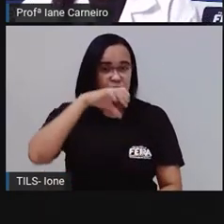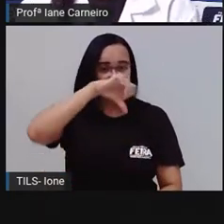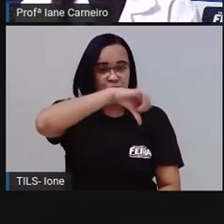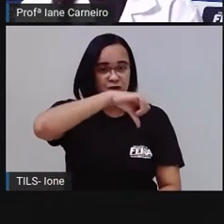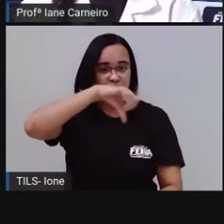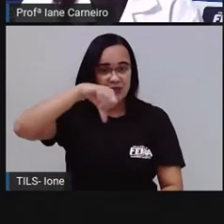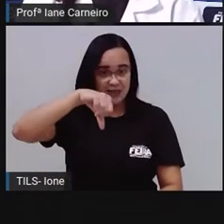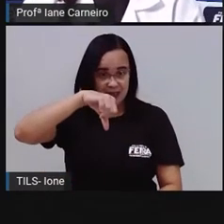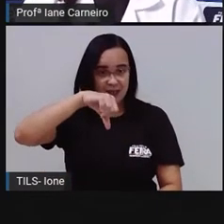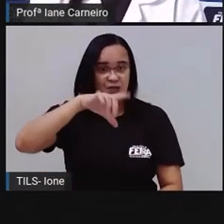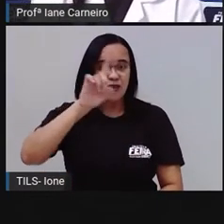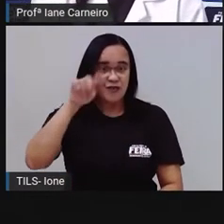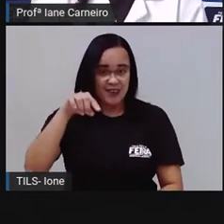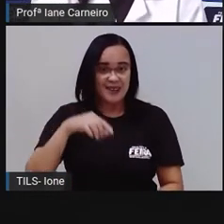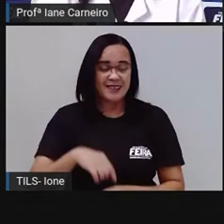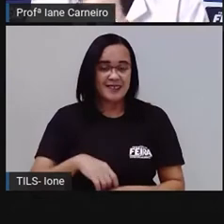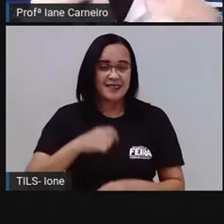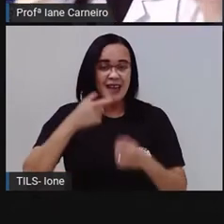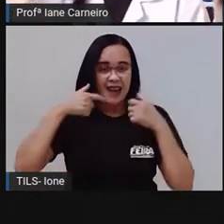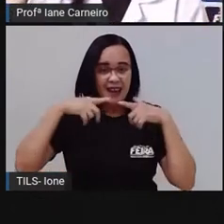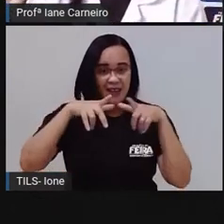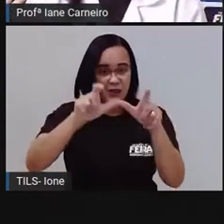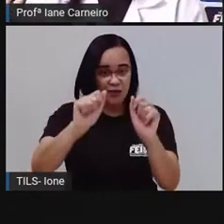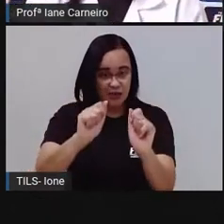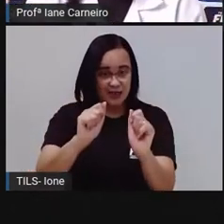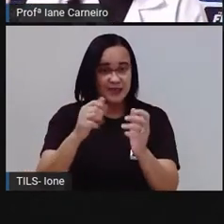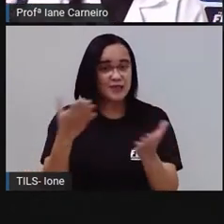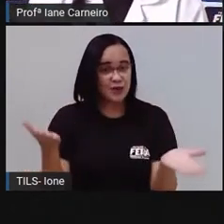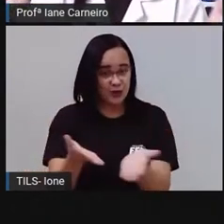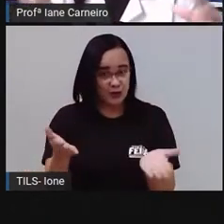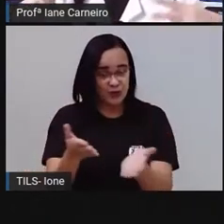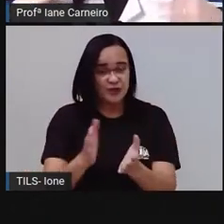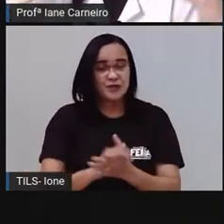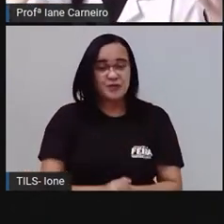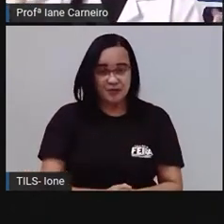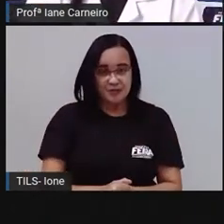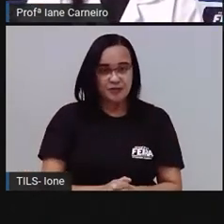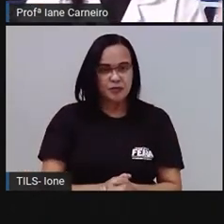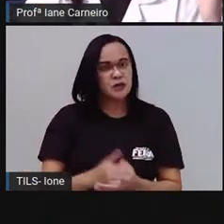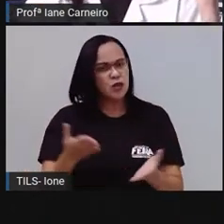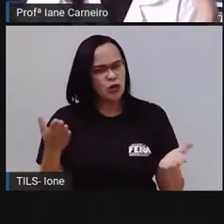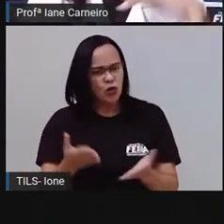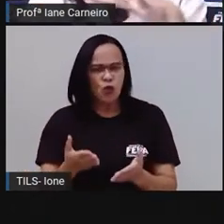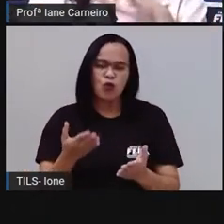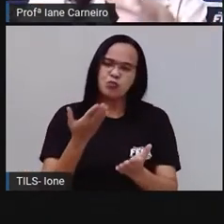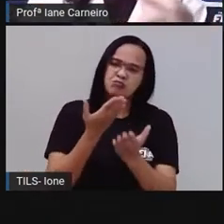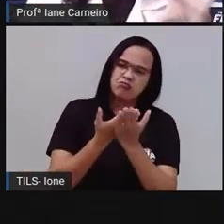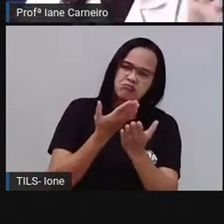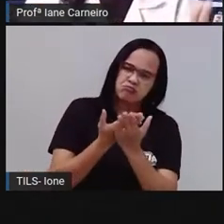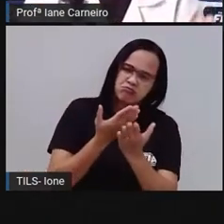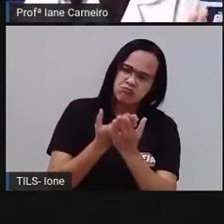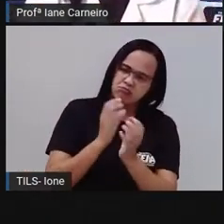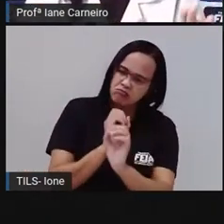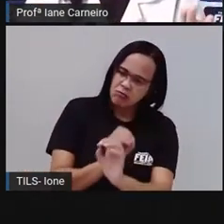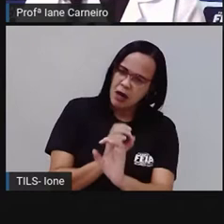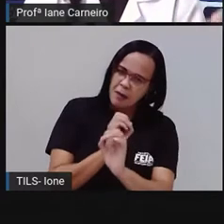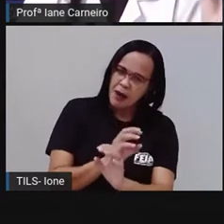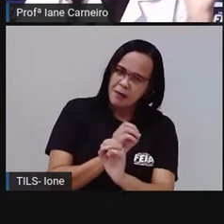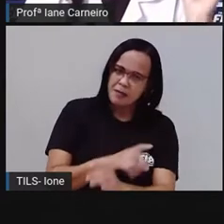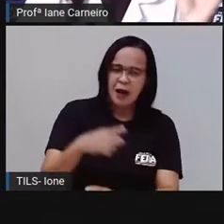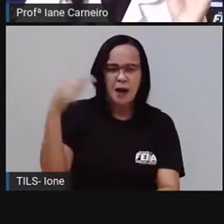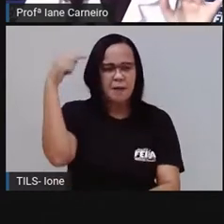Só para passar aqui o slide. Olha, para a nossa aula de hoje, né, ela foi pensada em cima desse livro aqui,